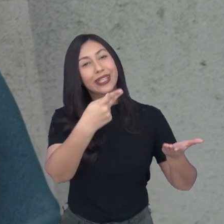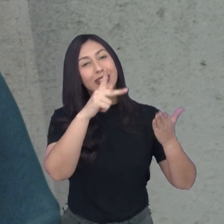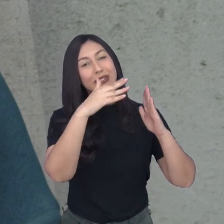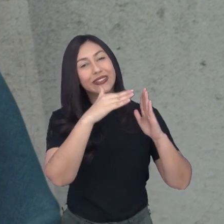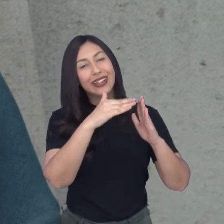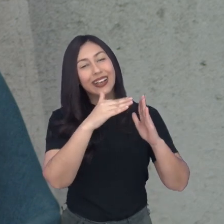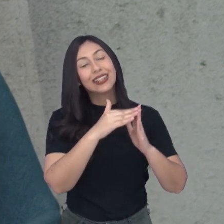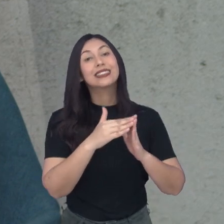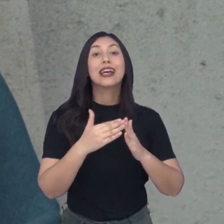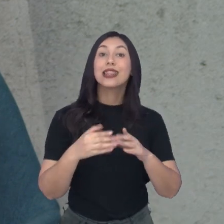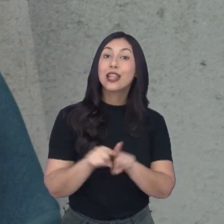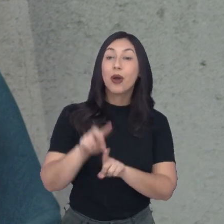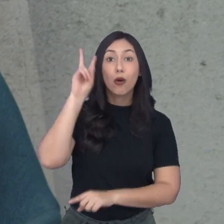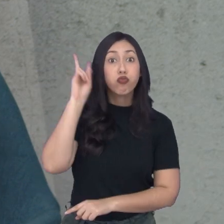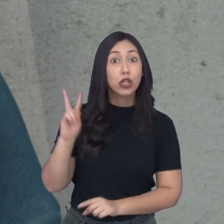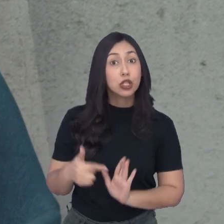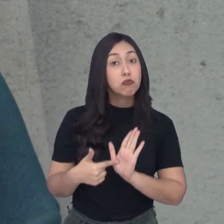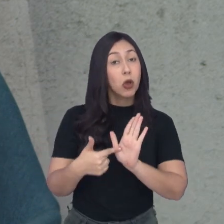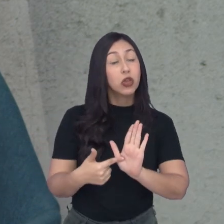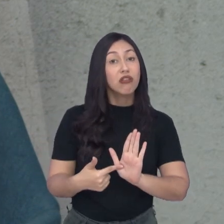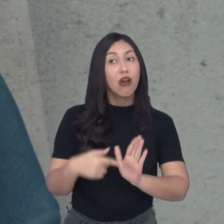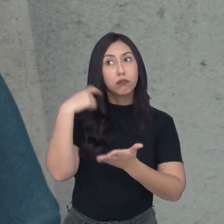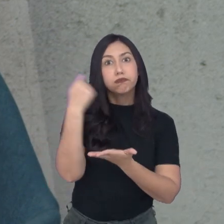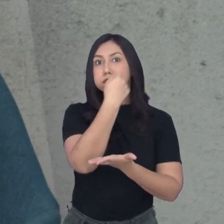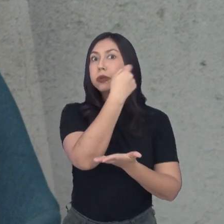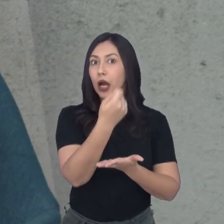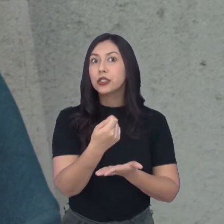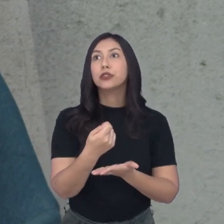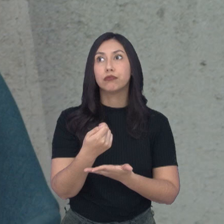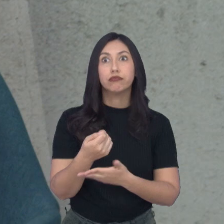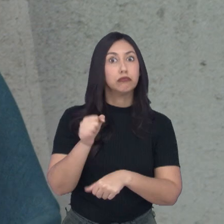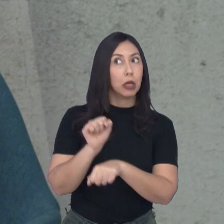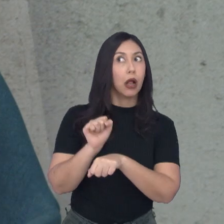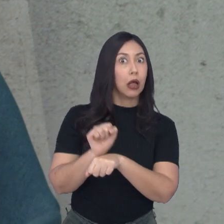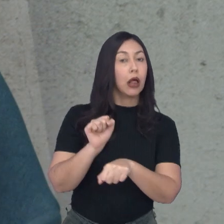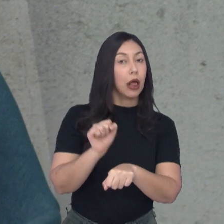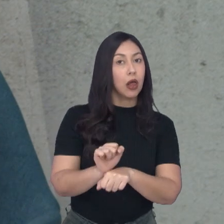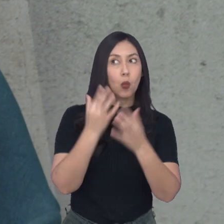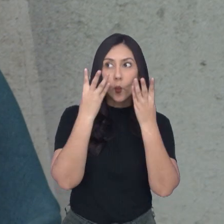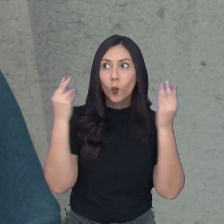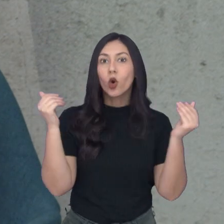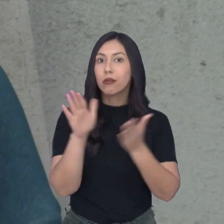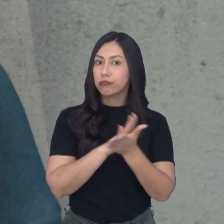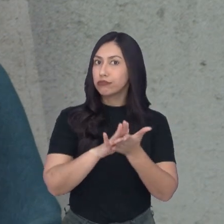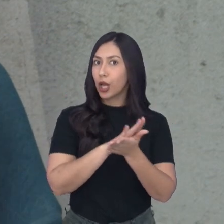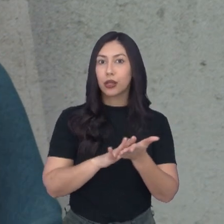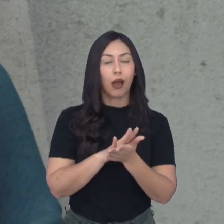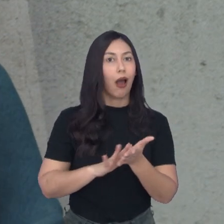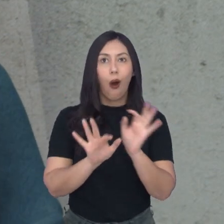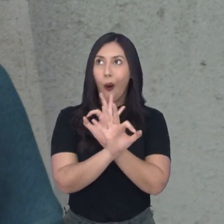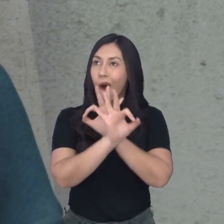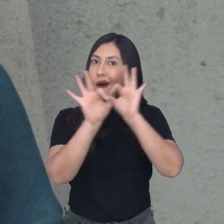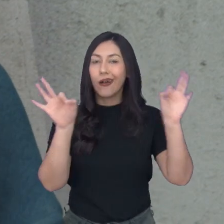viu? E a Vanessa me contou que durou a maquiagem, viu? Durou bastante tempo, ela ficou impressionada que não tem nenhuma diferença, não perde nada